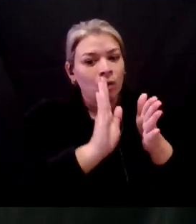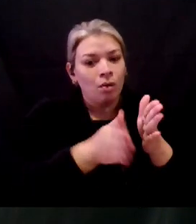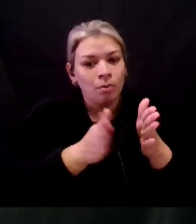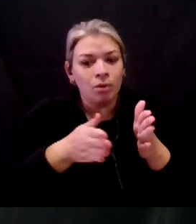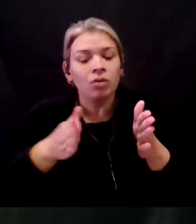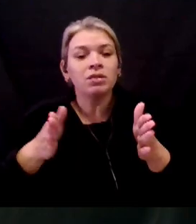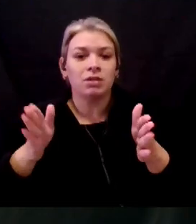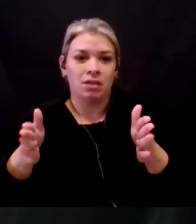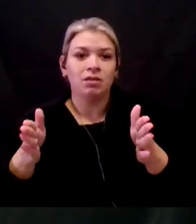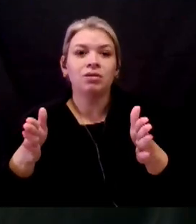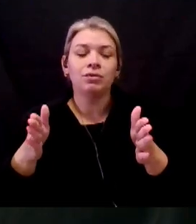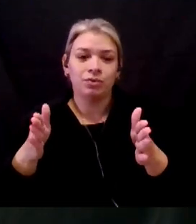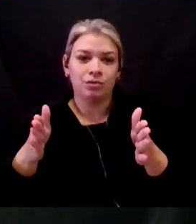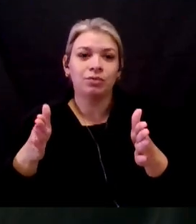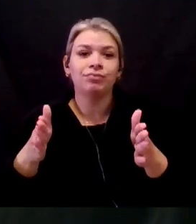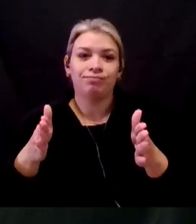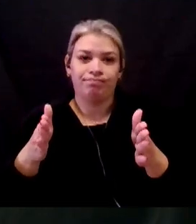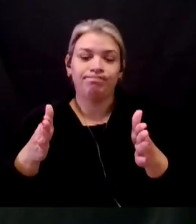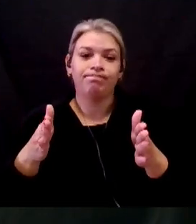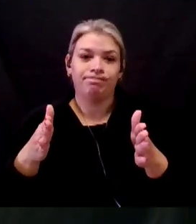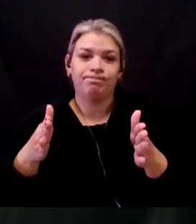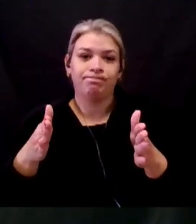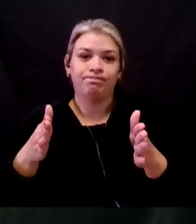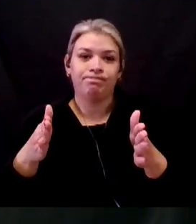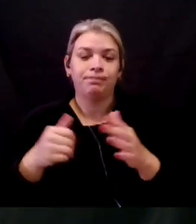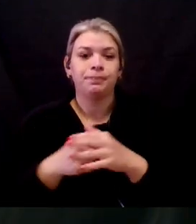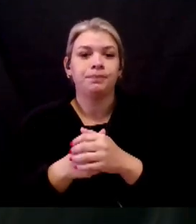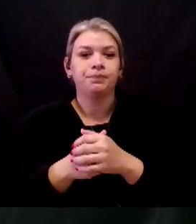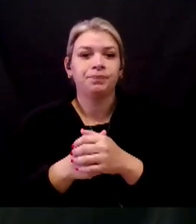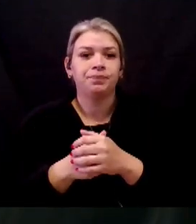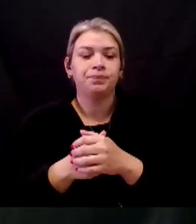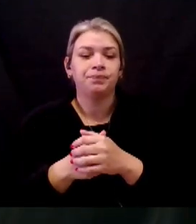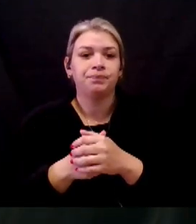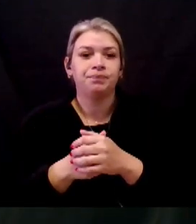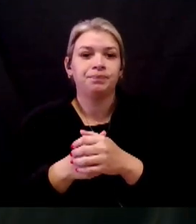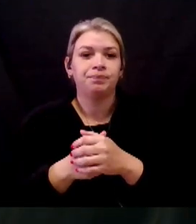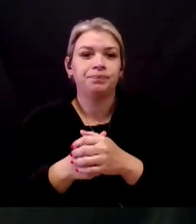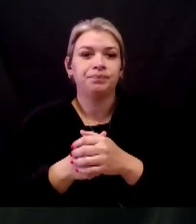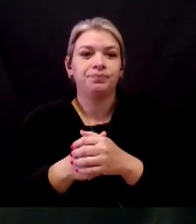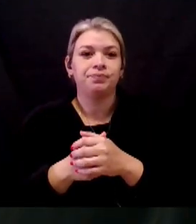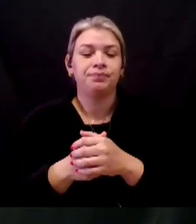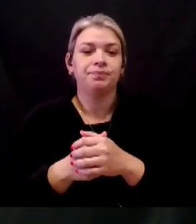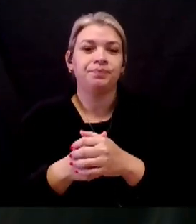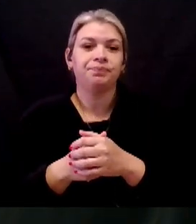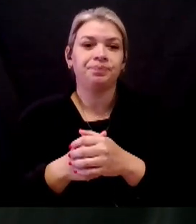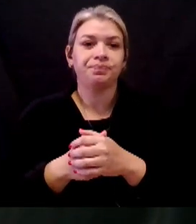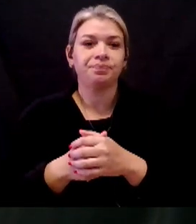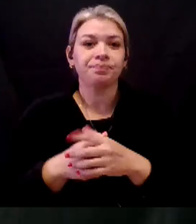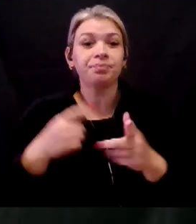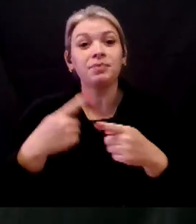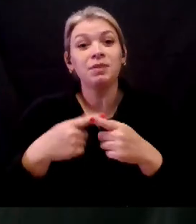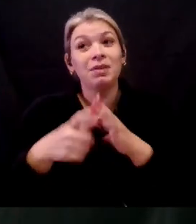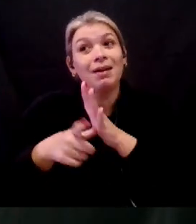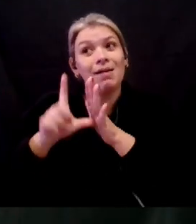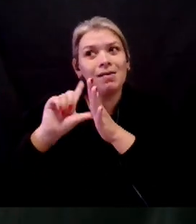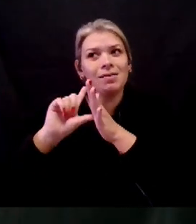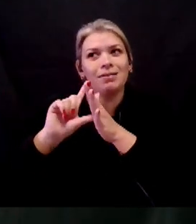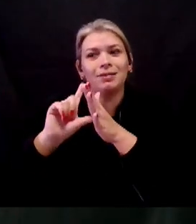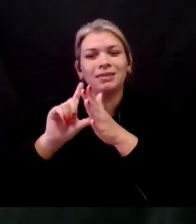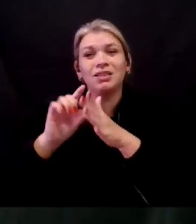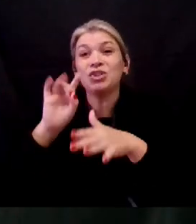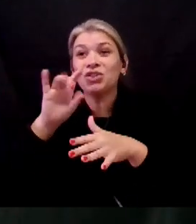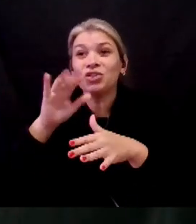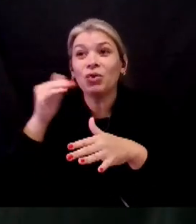de identidade e antecipando as preocupações que antes apareciam apenas na adolescência